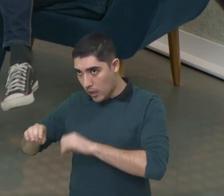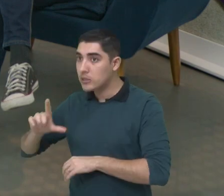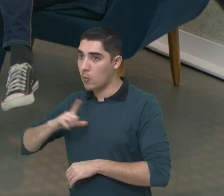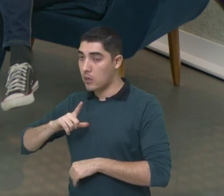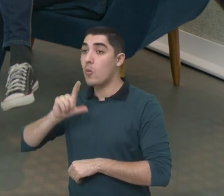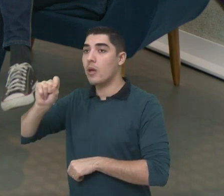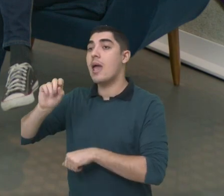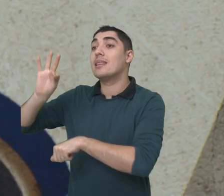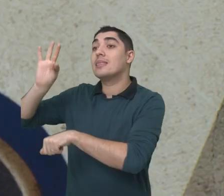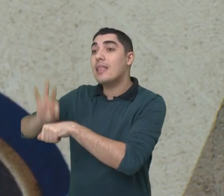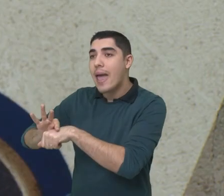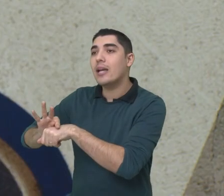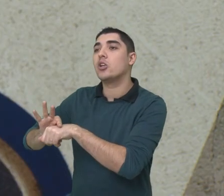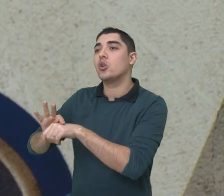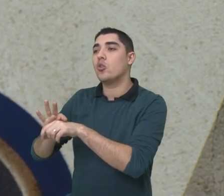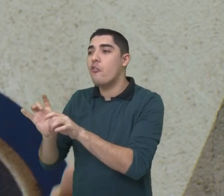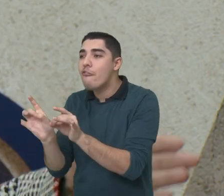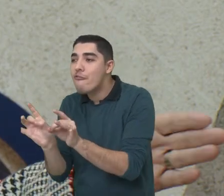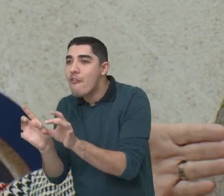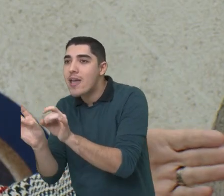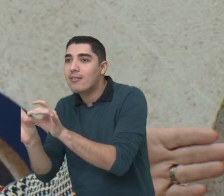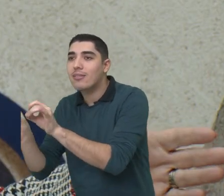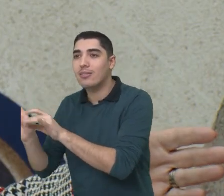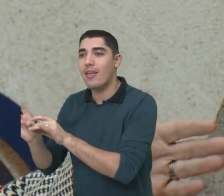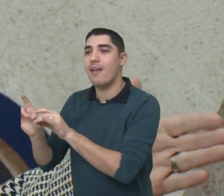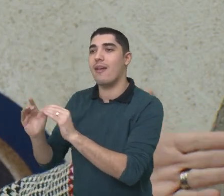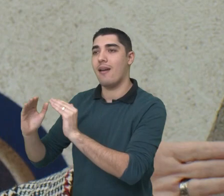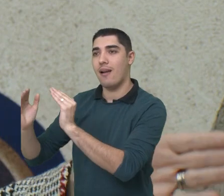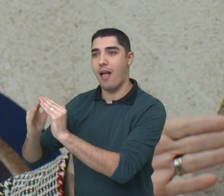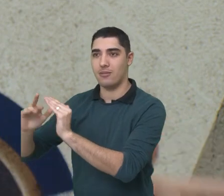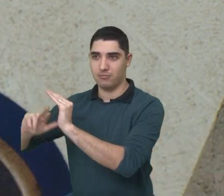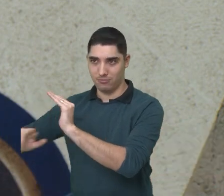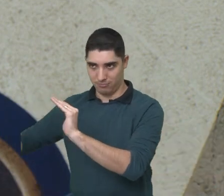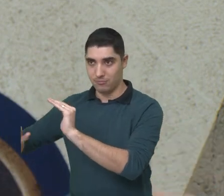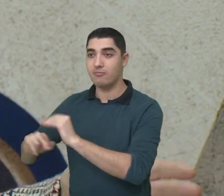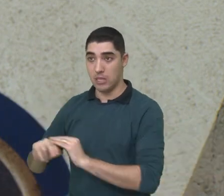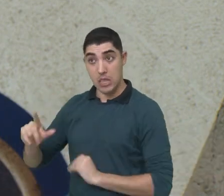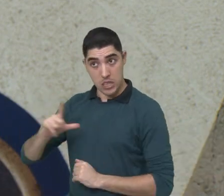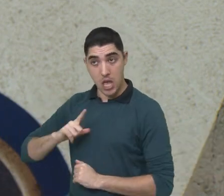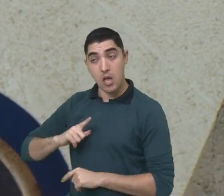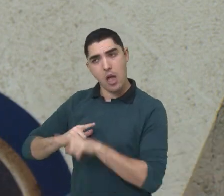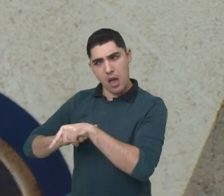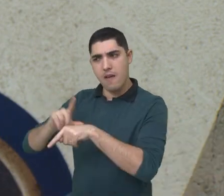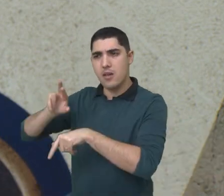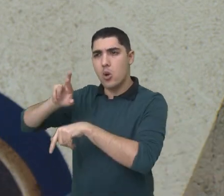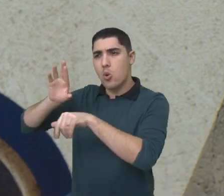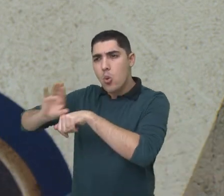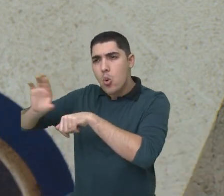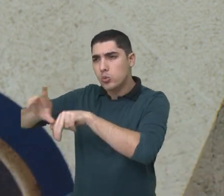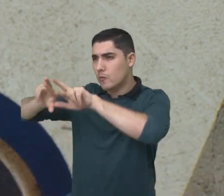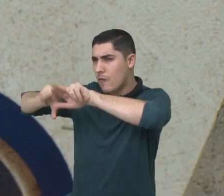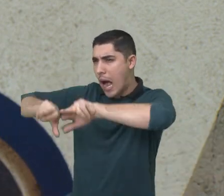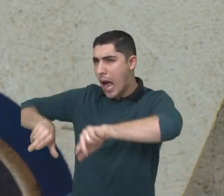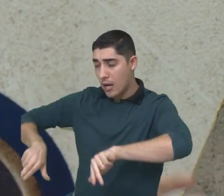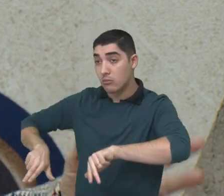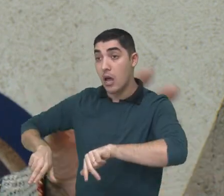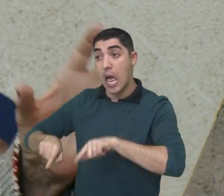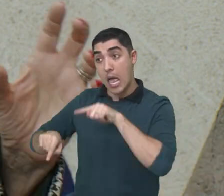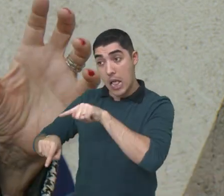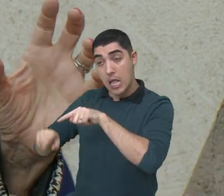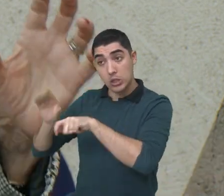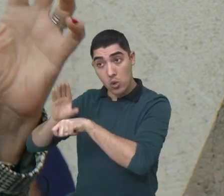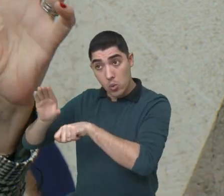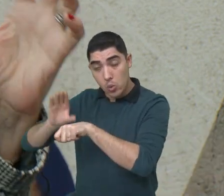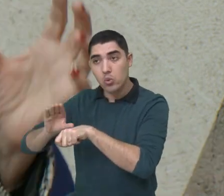em transação imobiliária. Então, isso daí são vários cursos e ele dá